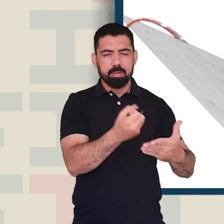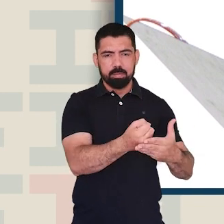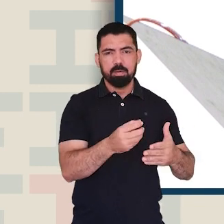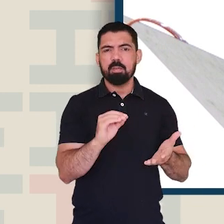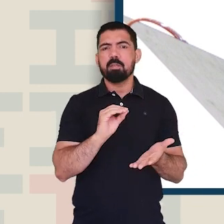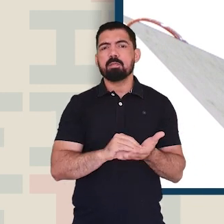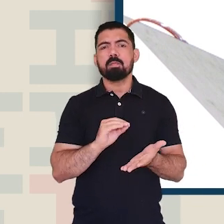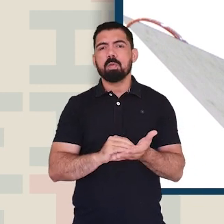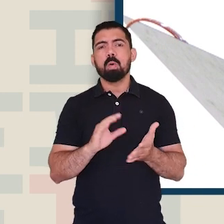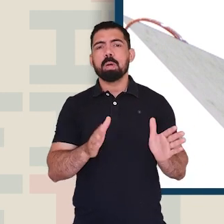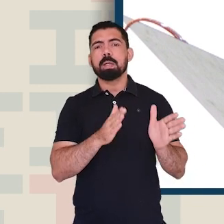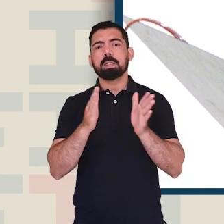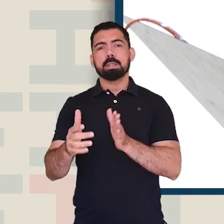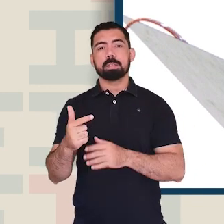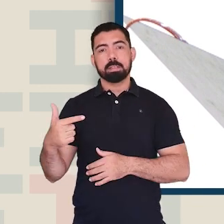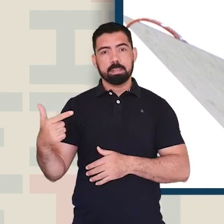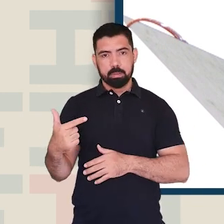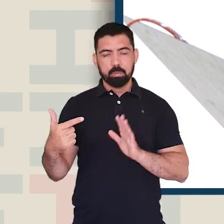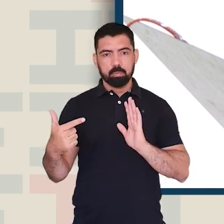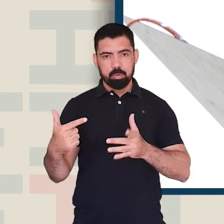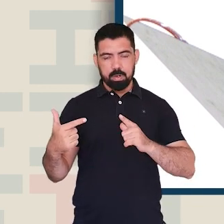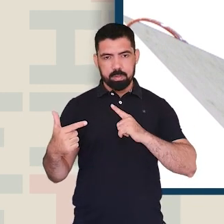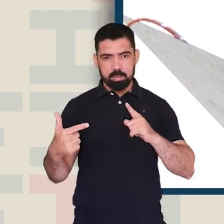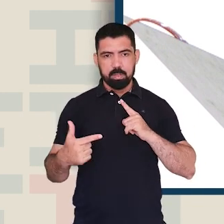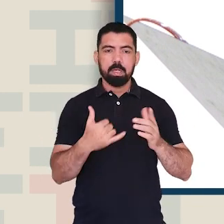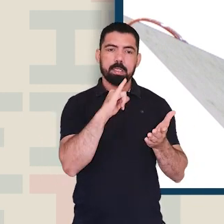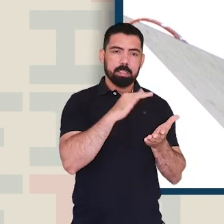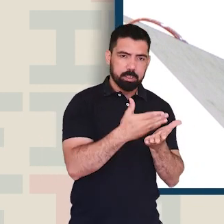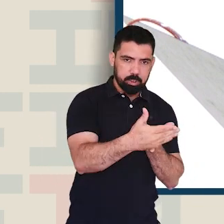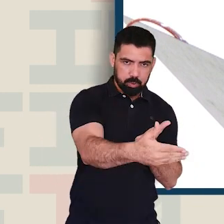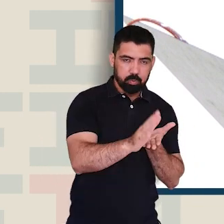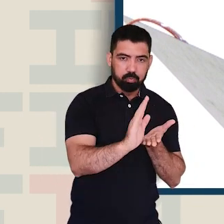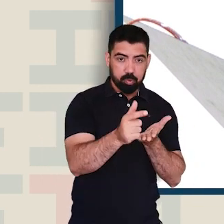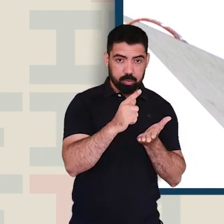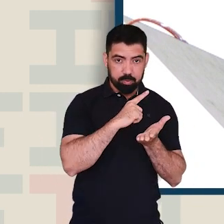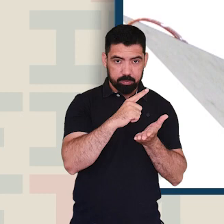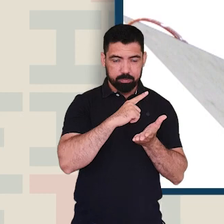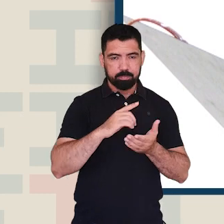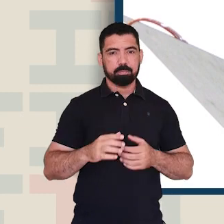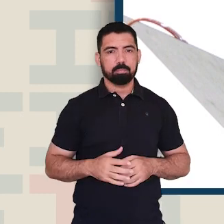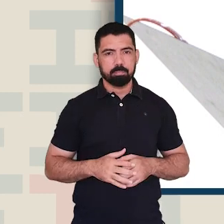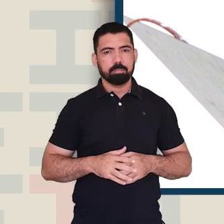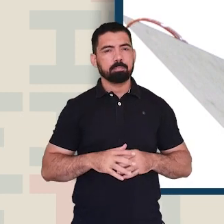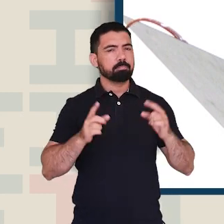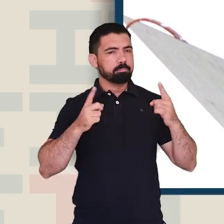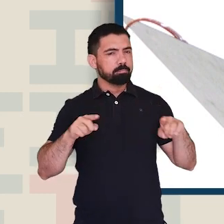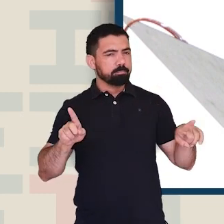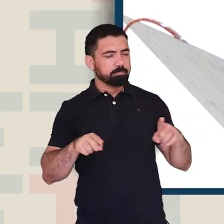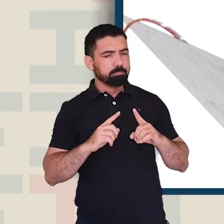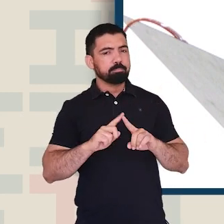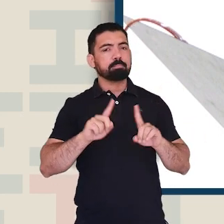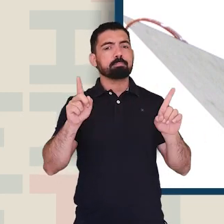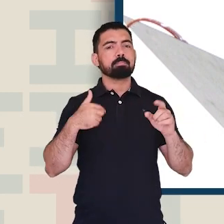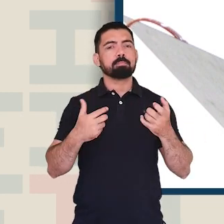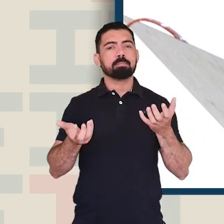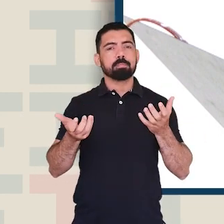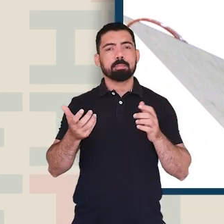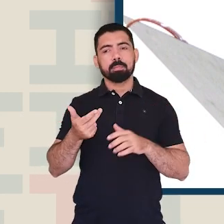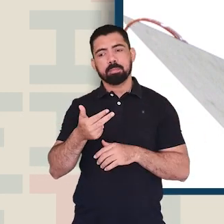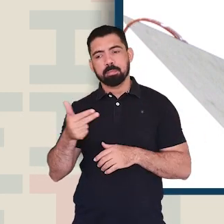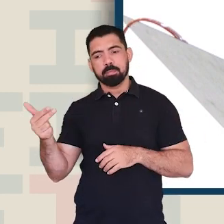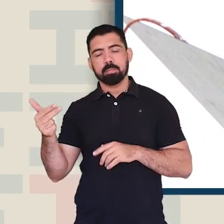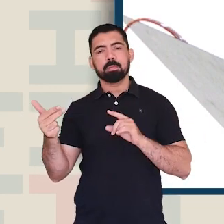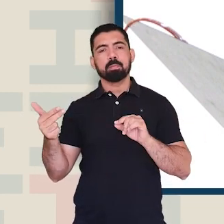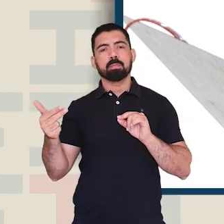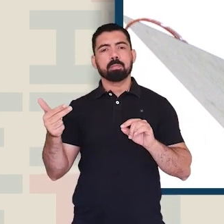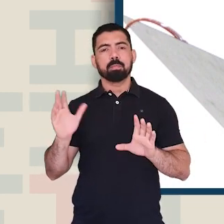E aí faltava uma segunda parte, né? Tinha essa introdução e tinha isso aí, estava muito melódico, eu queria uma coisa que